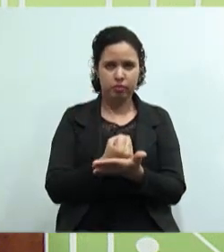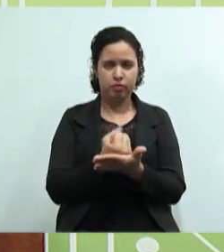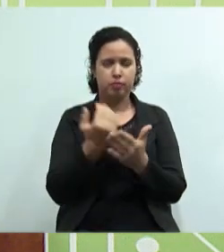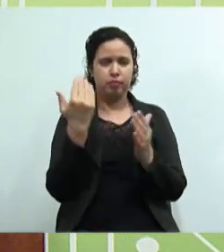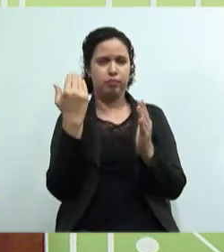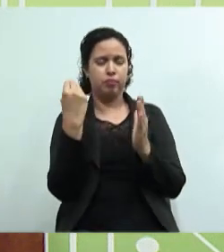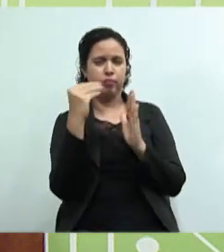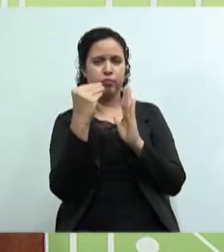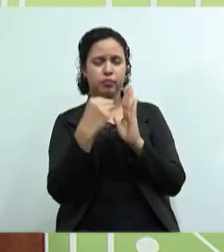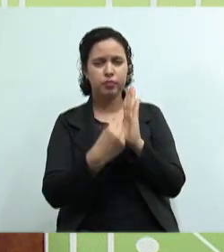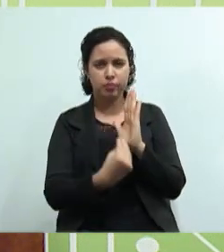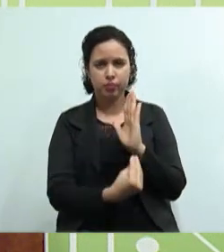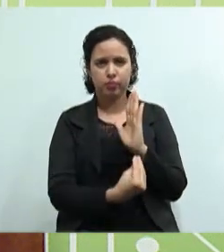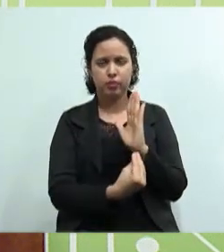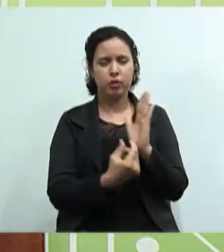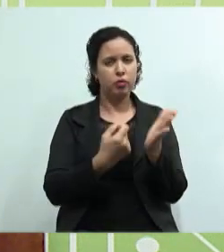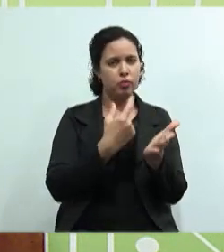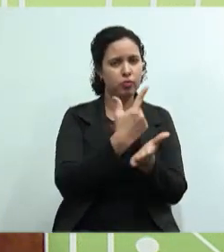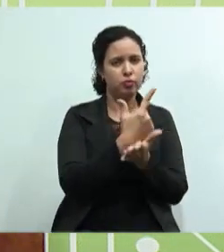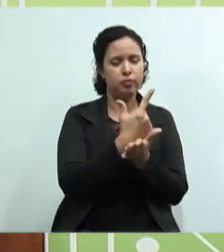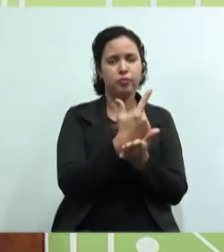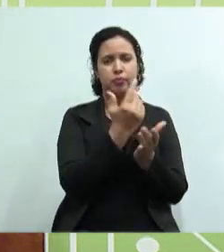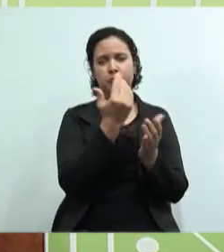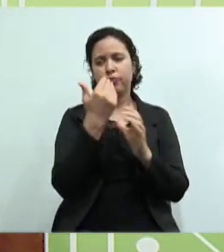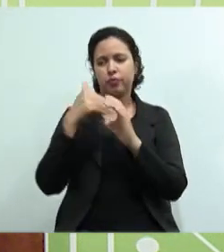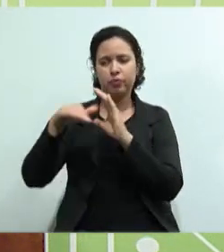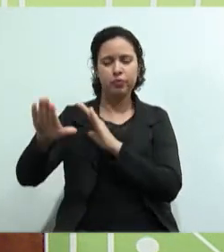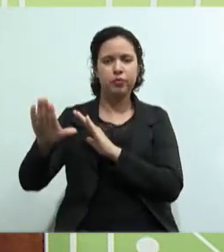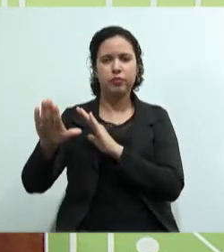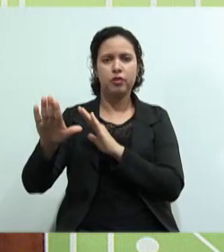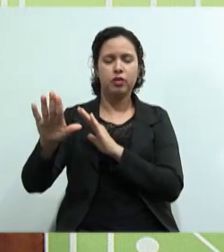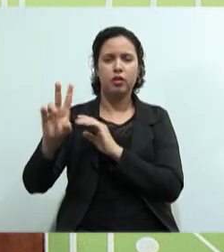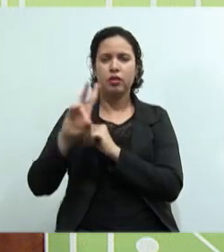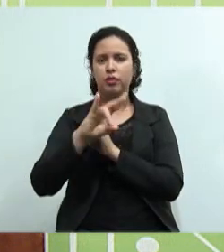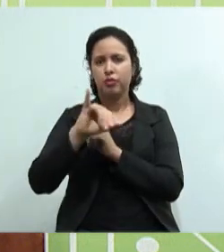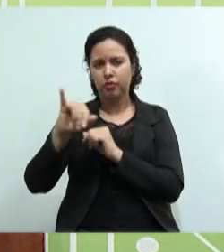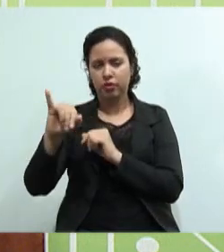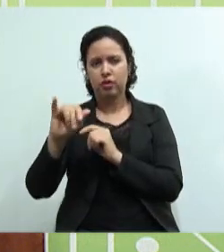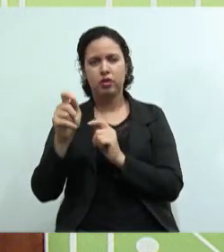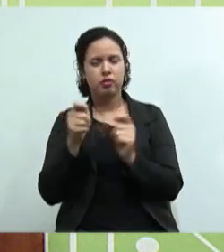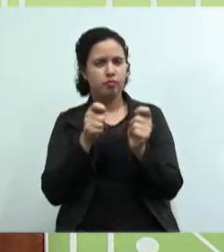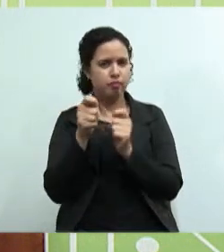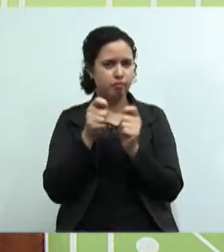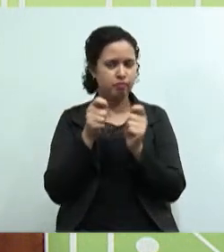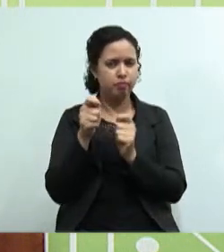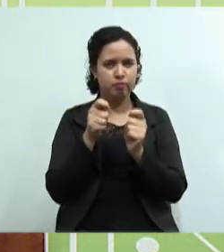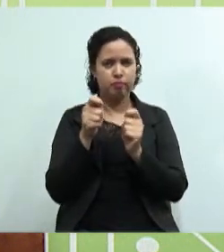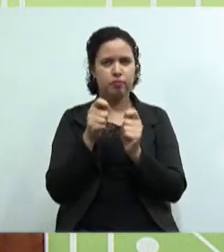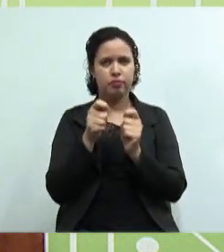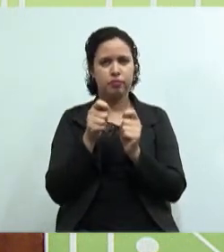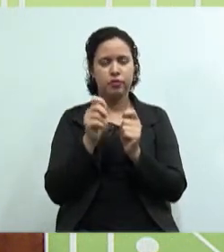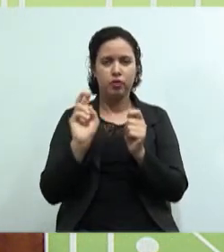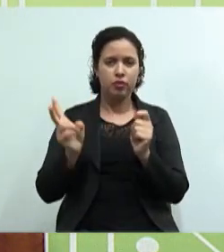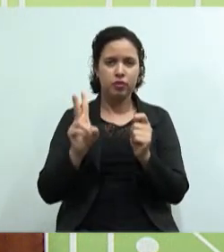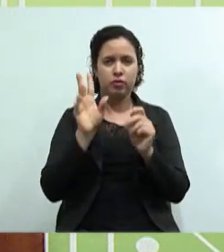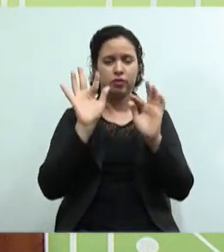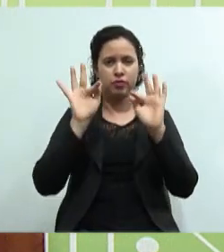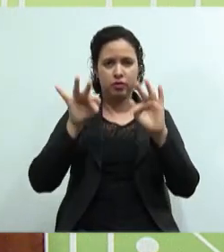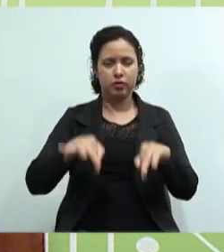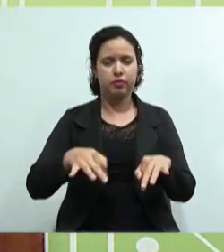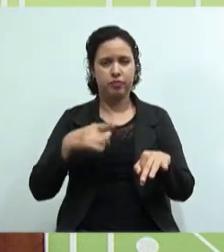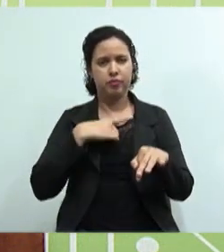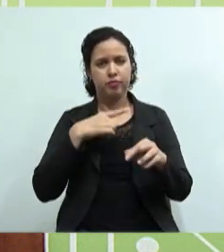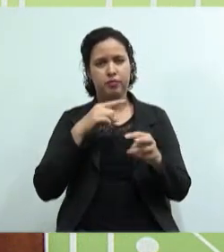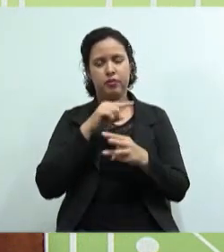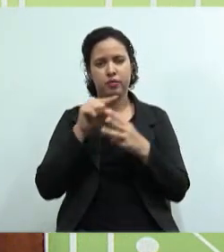suas saídas. E automaticamente o que faz? Ele vai apurando o saldo final. Então nós temos essas três